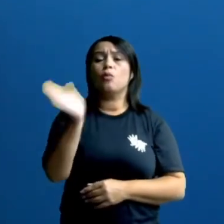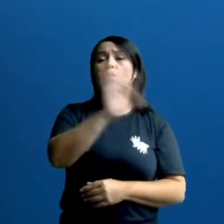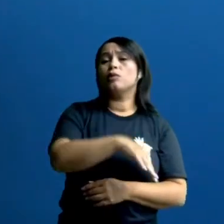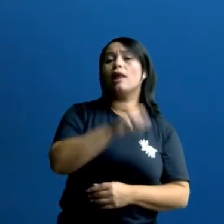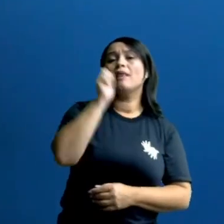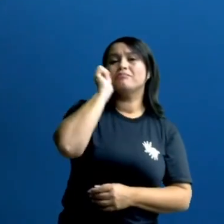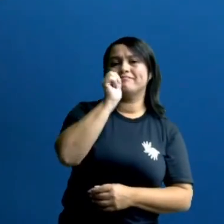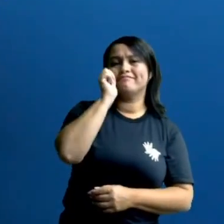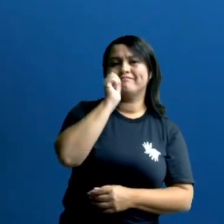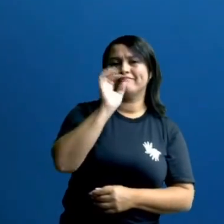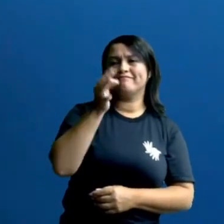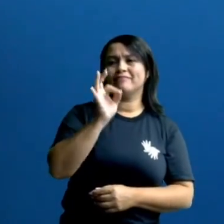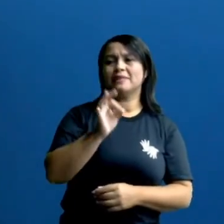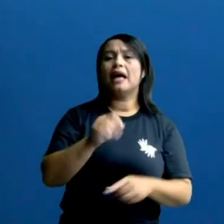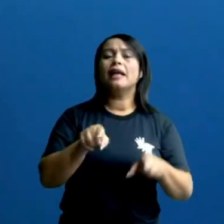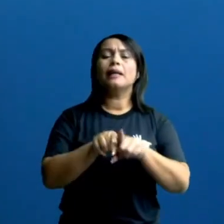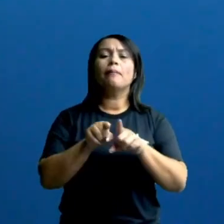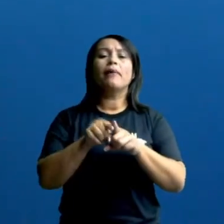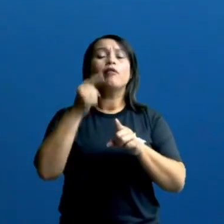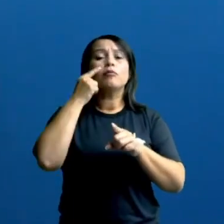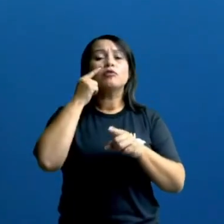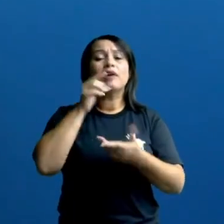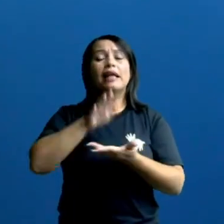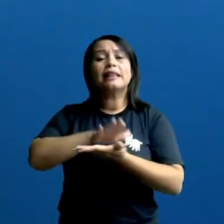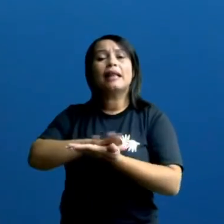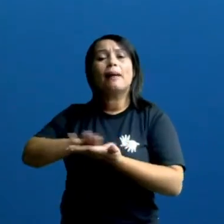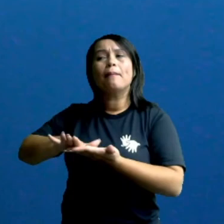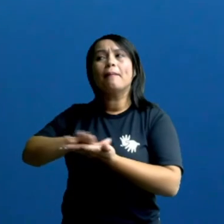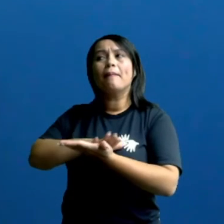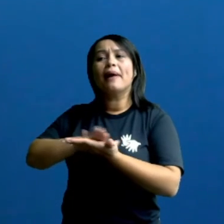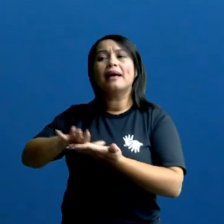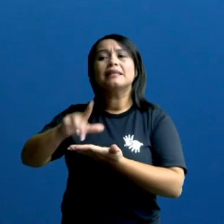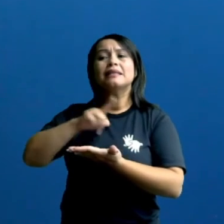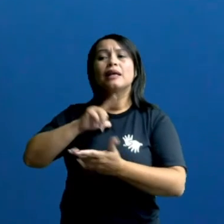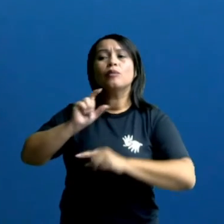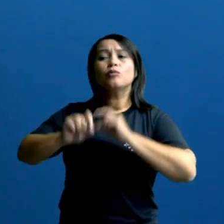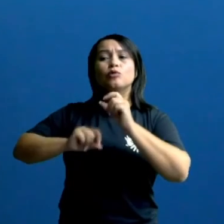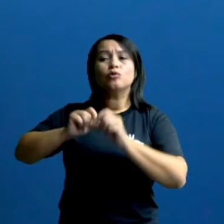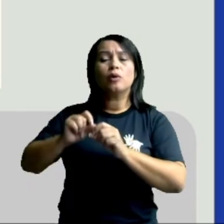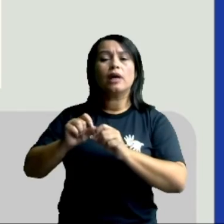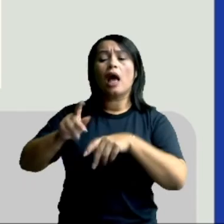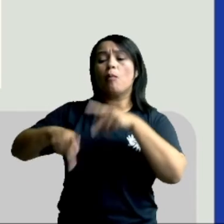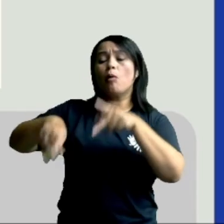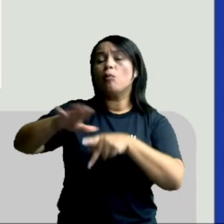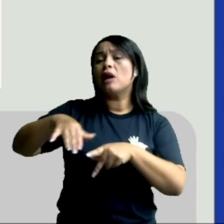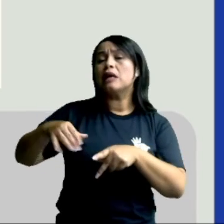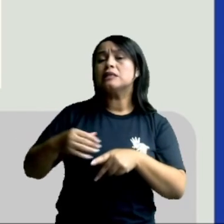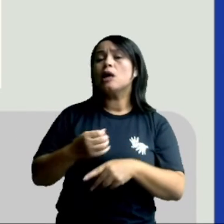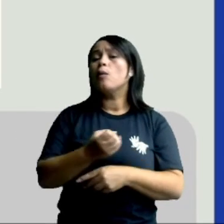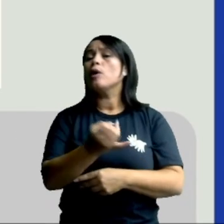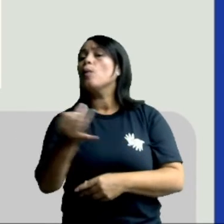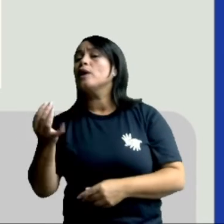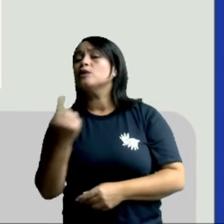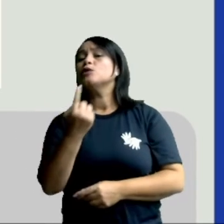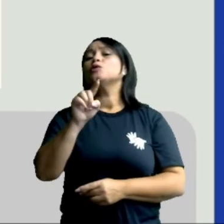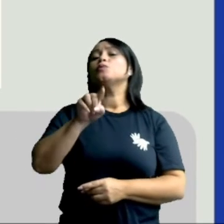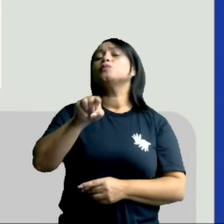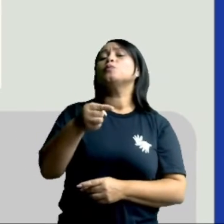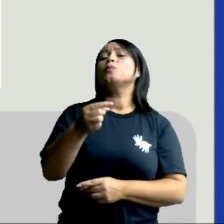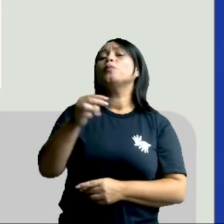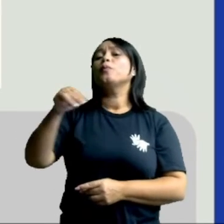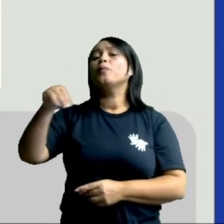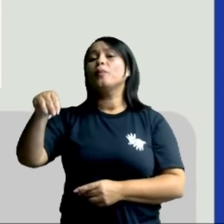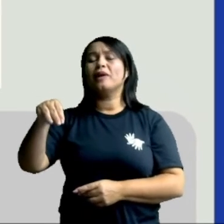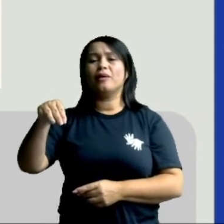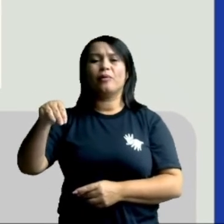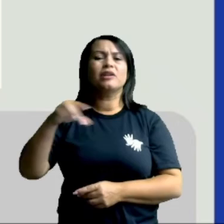a população feminina. E aqui na base a gente vai ter a população geralmente em milhões, certo? Quantos milhões